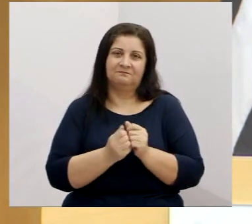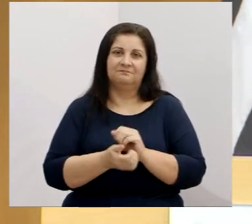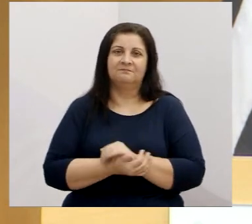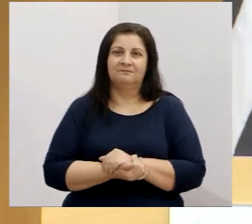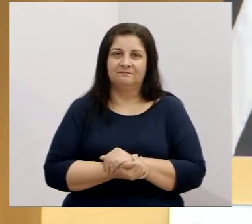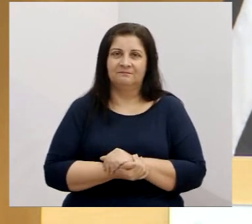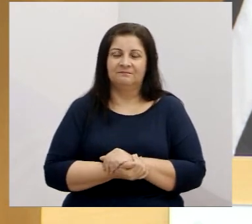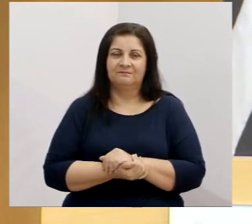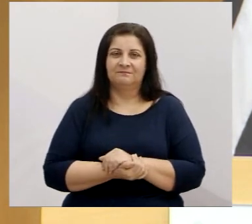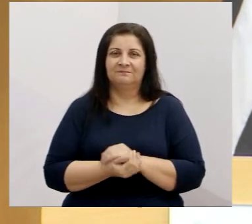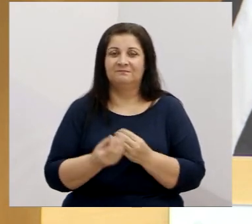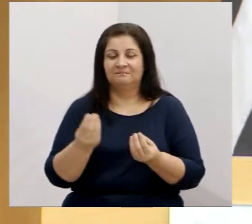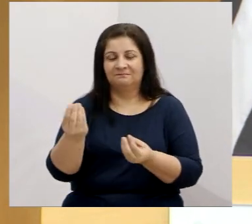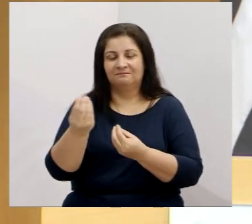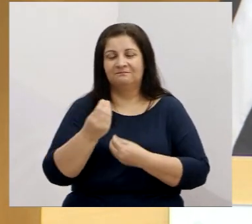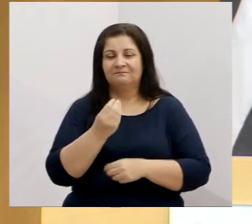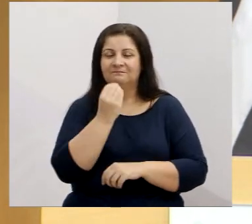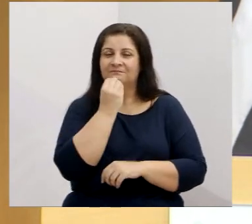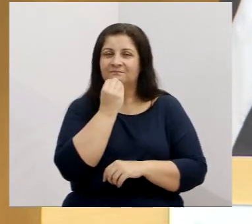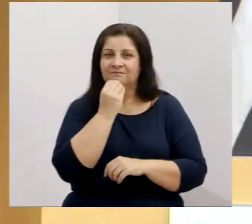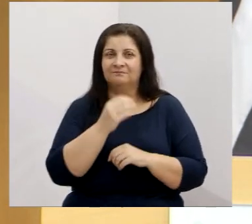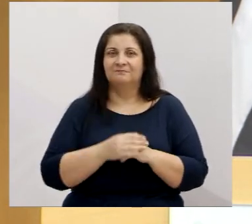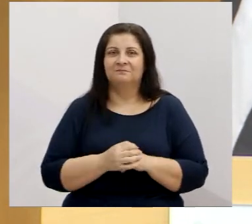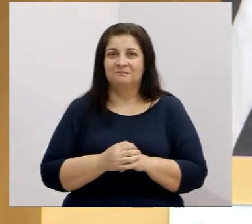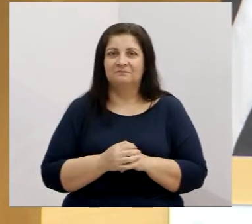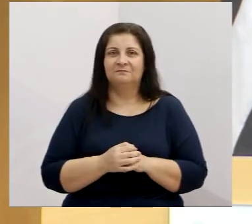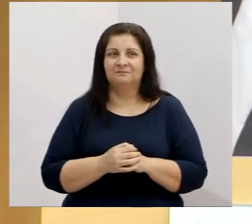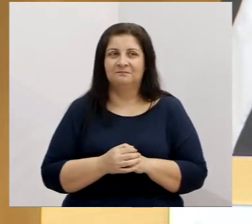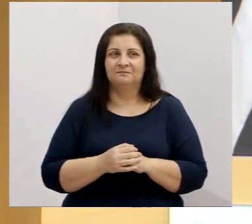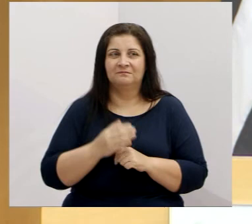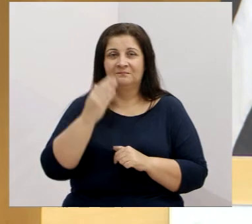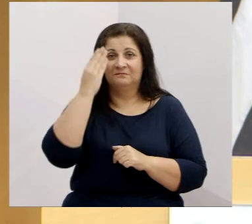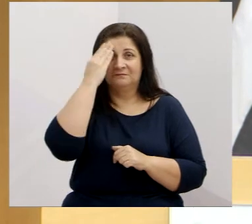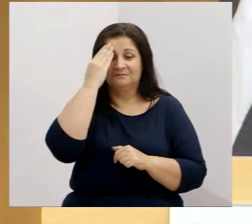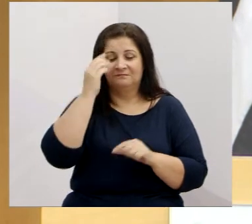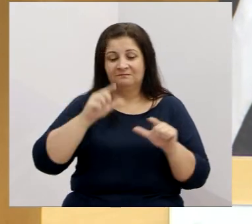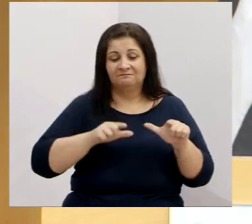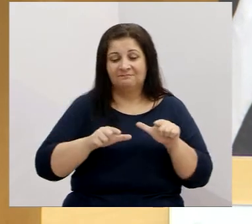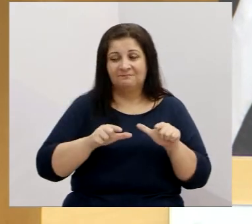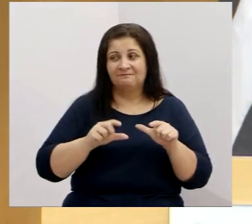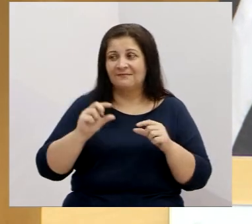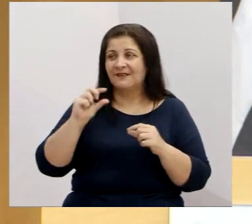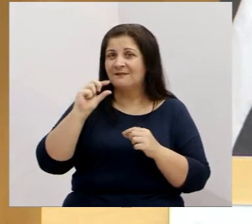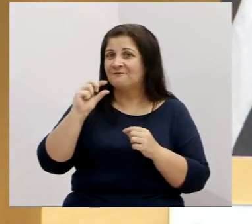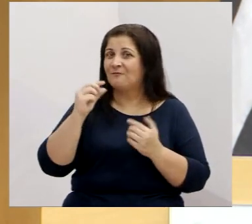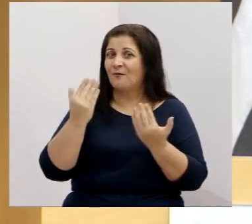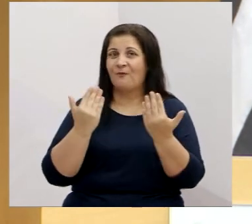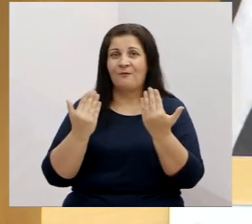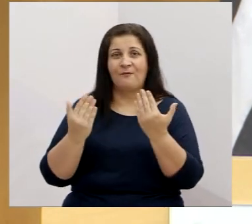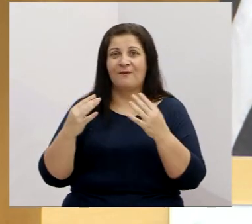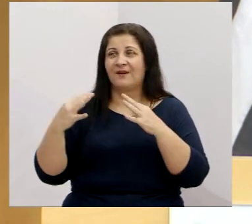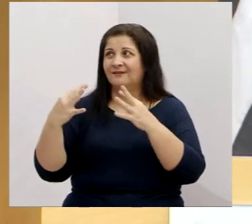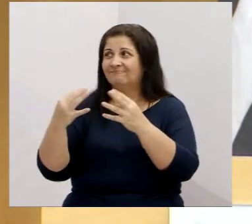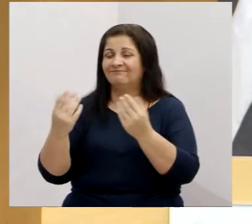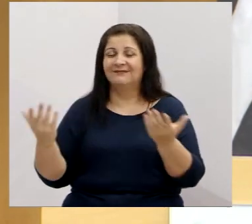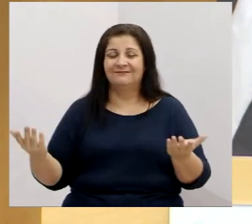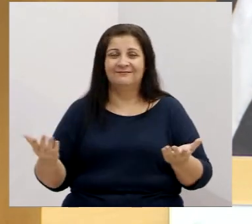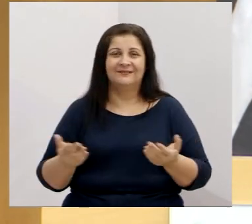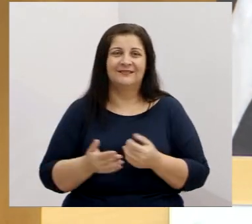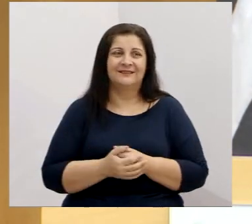tu me dá essa oportunidade sei que o que faço ainda é muito pequeno como eu tava até comentando